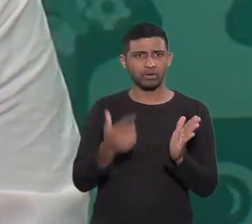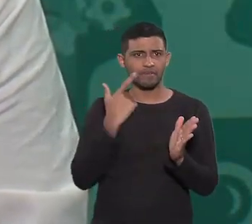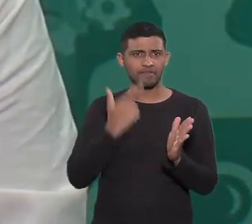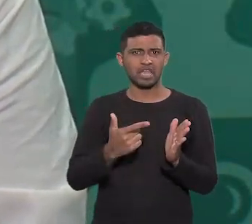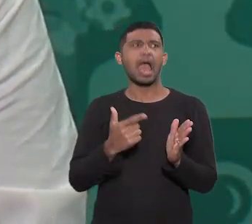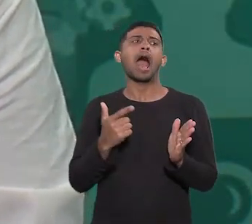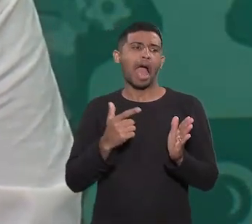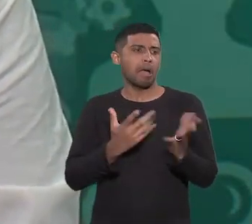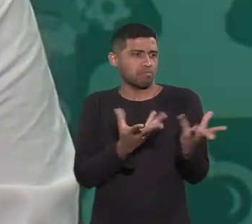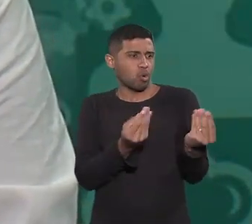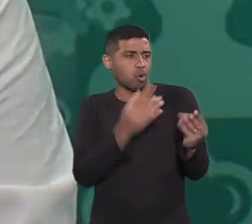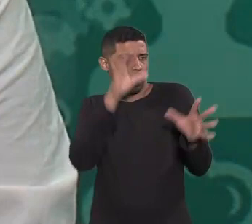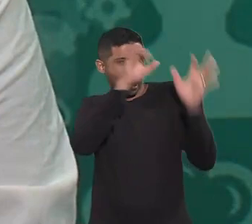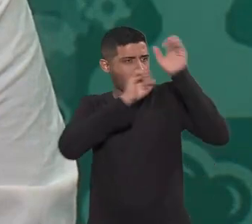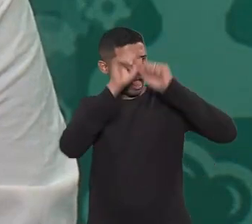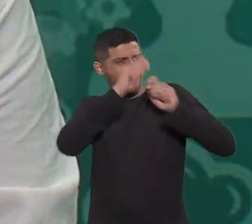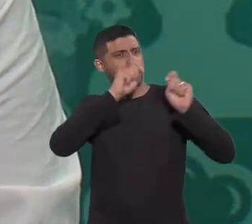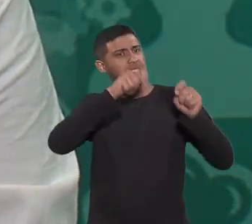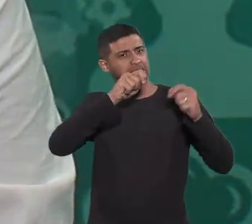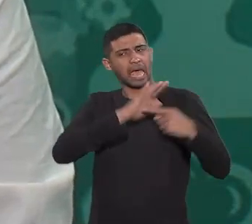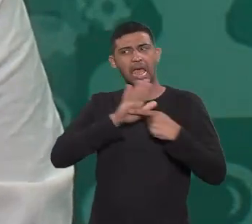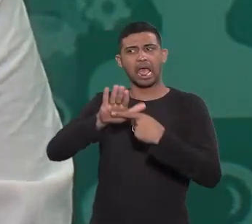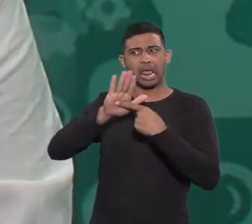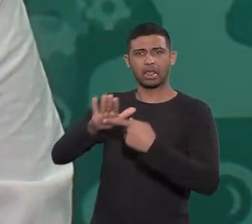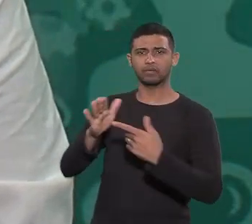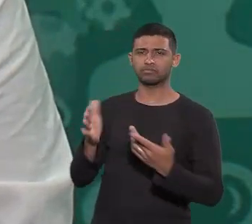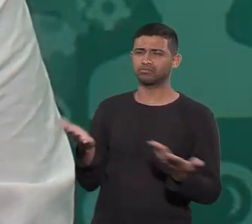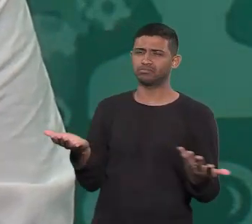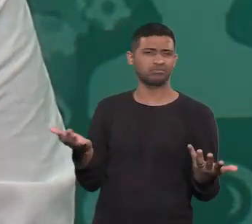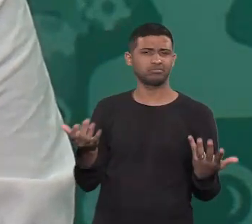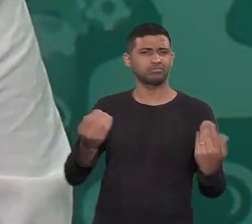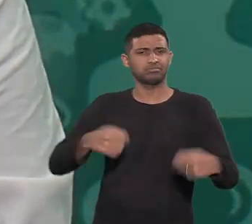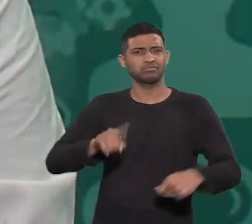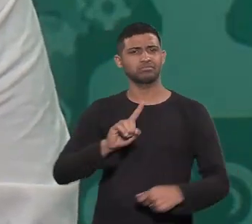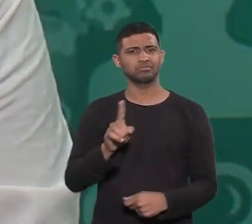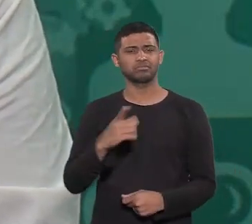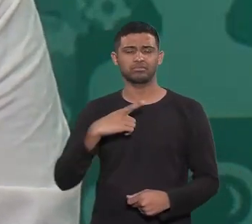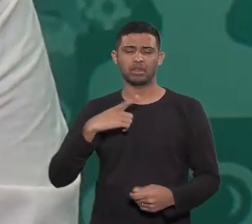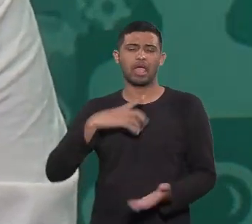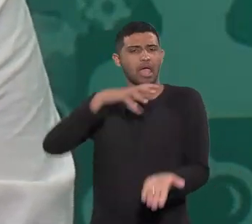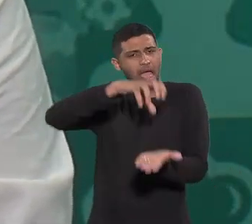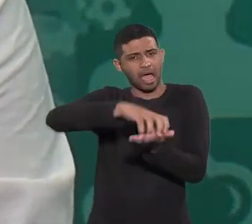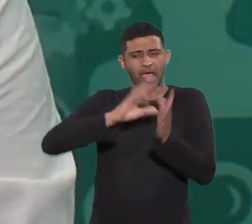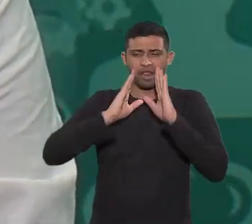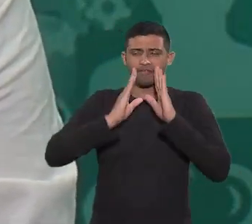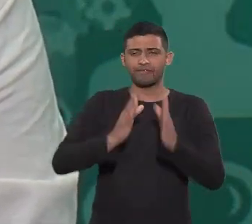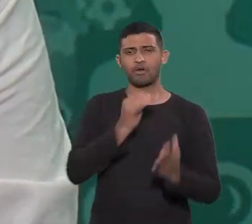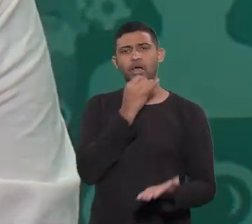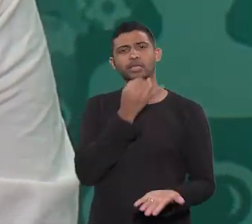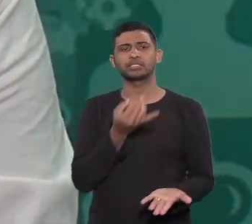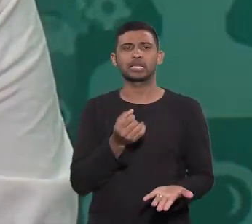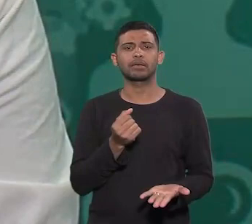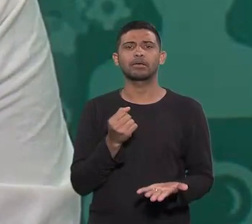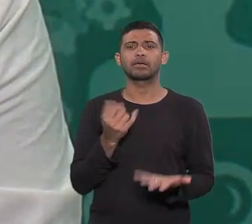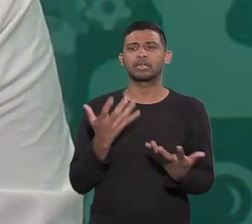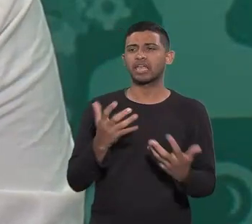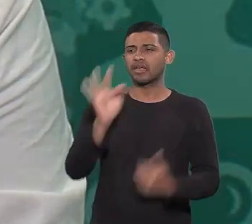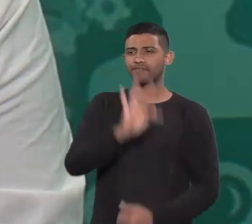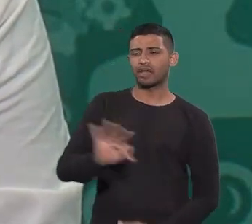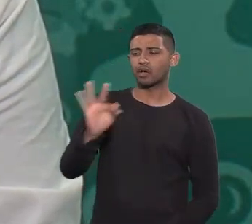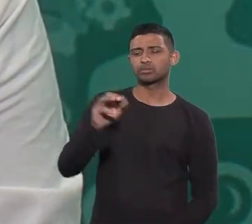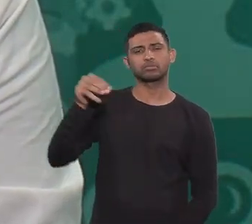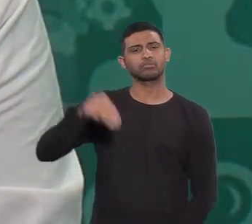grande conteúdo que você vá trabalhar e que você teria que ter trabalhado no ensino médio. Inclusive as áreas específicas. Se você for para fazer